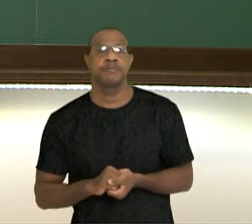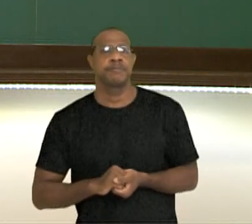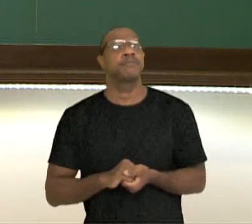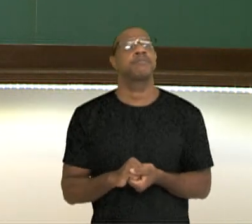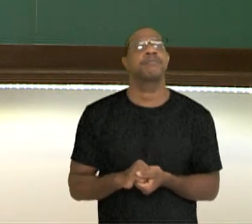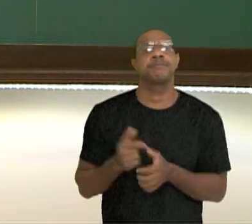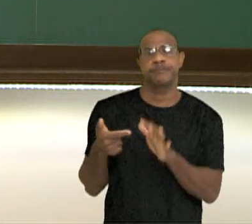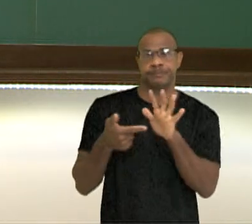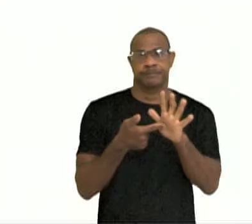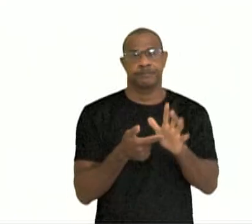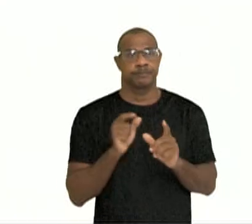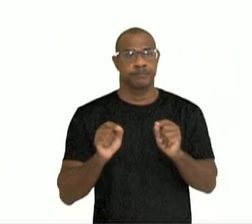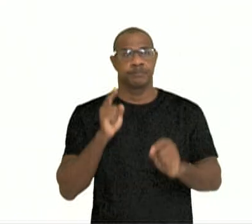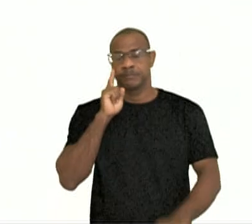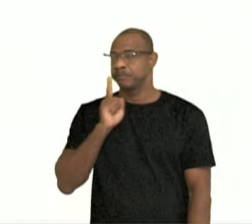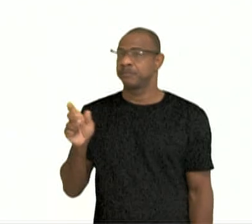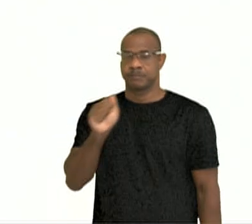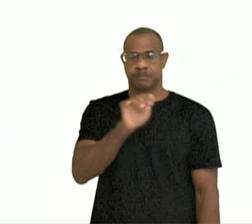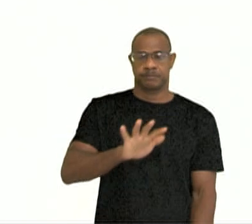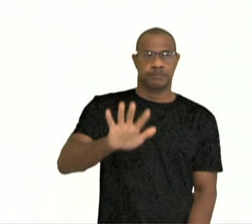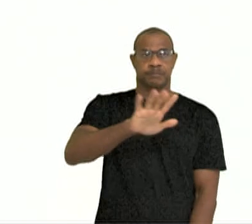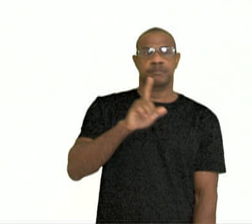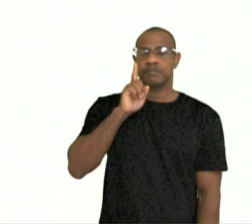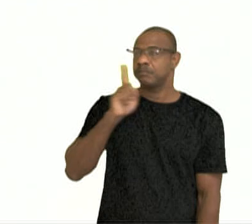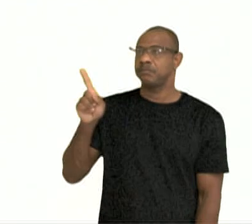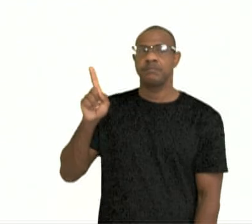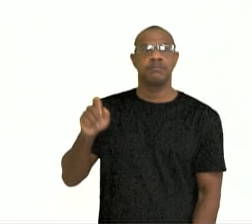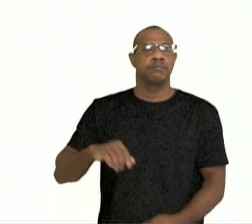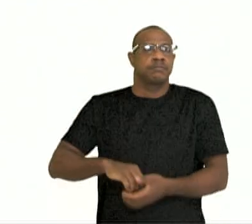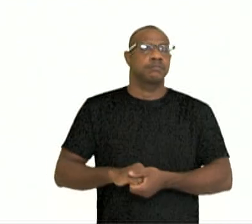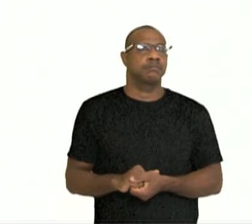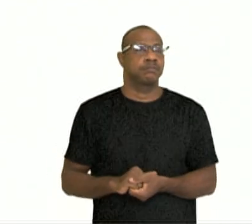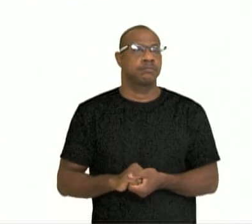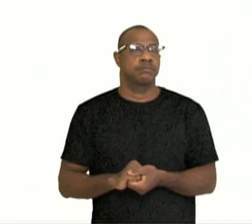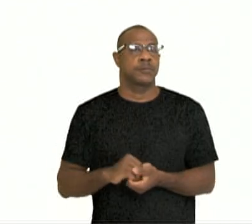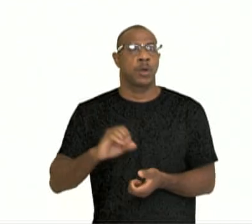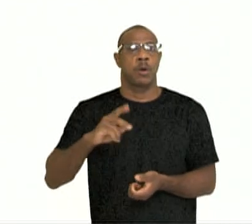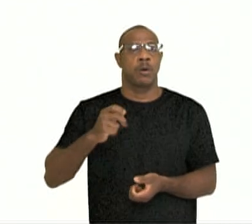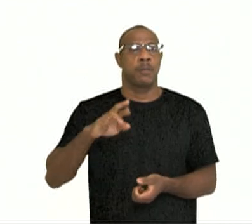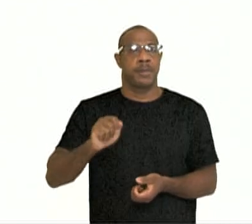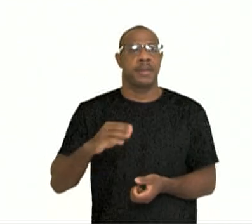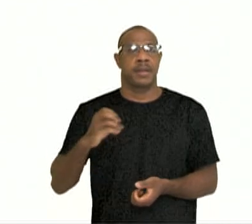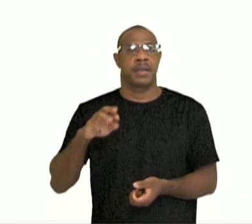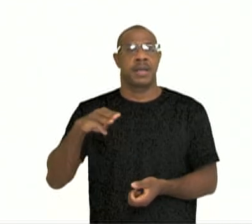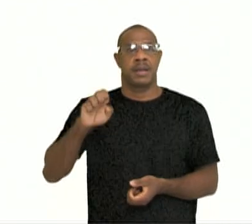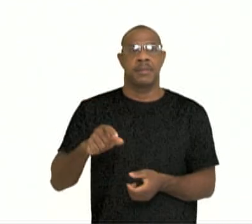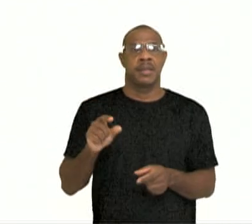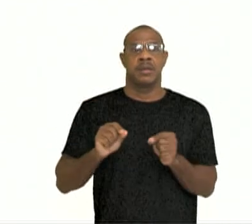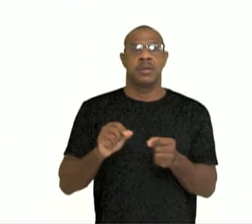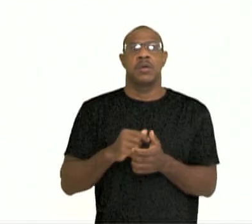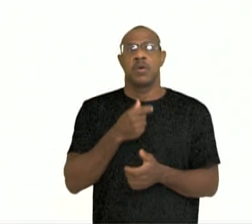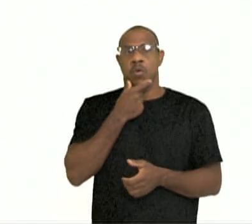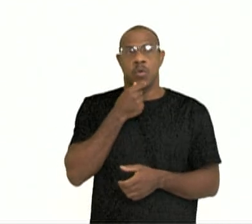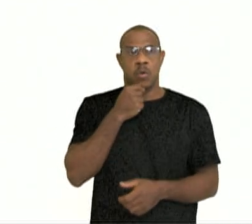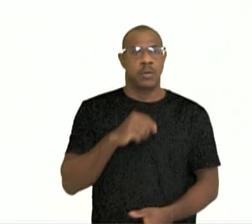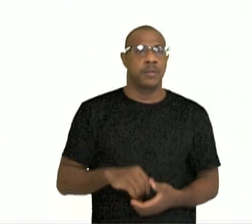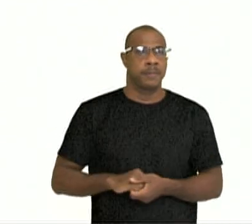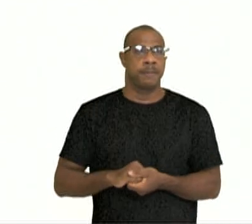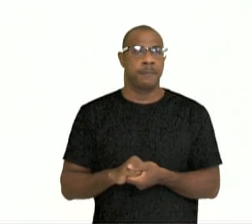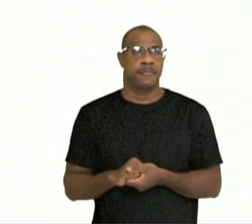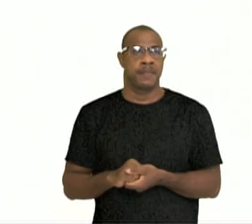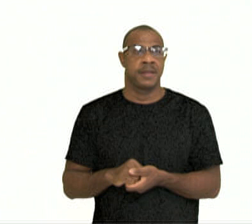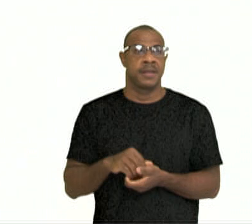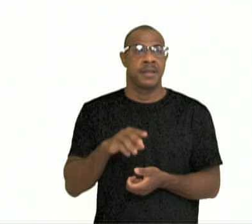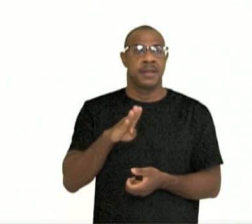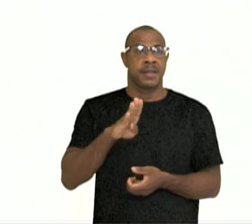Eu trouxe aqui para vocês uma imagem da ópera Carmen de Bizet. Bizet é o compositor, ópera é o nome